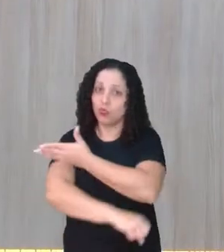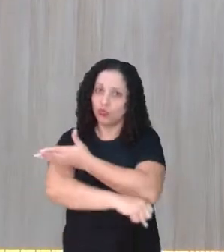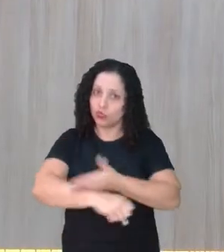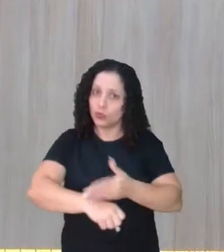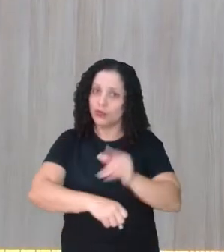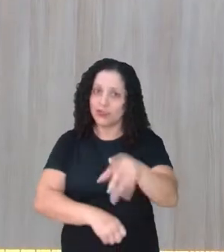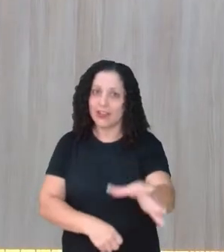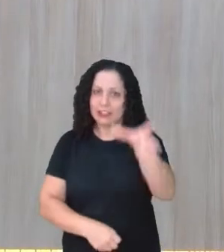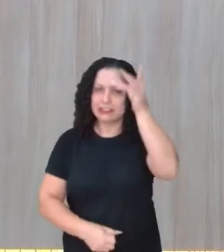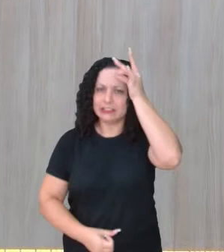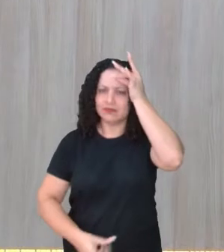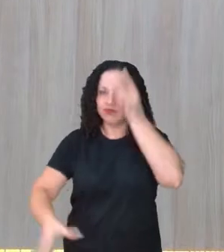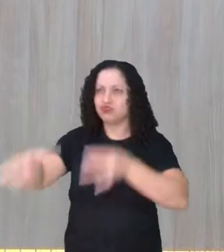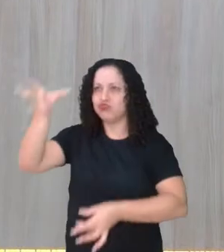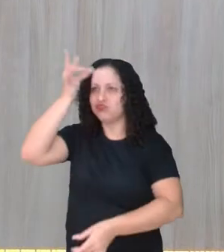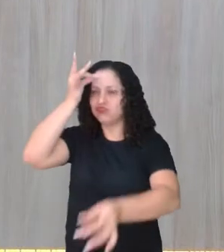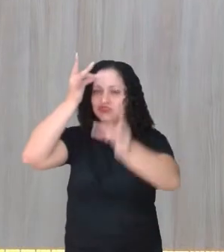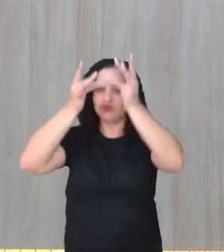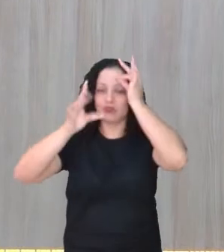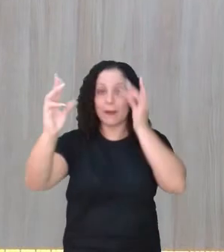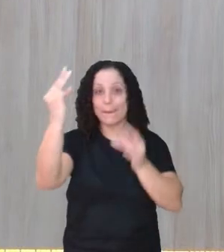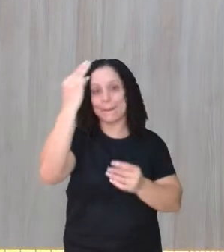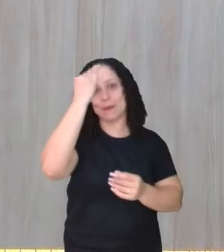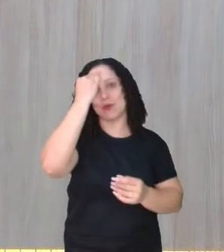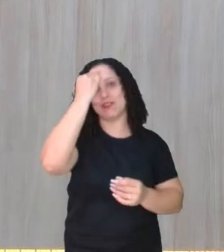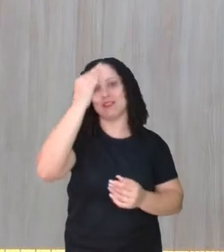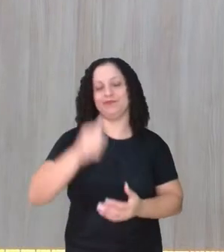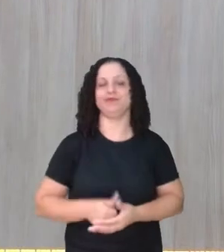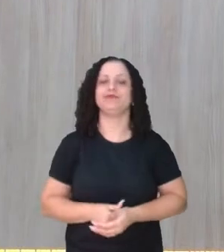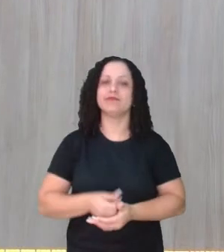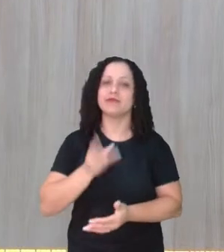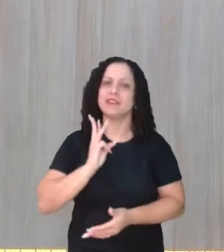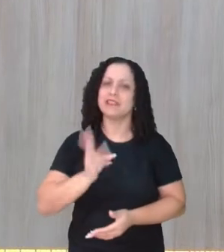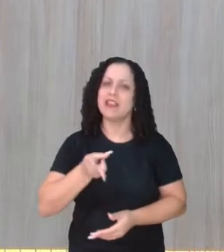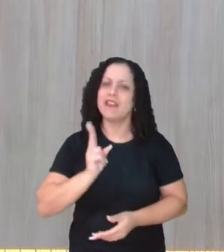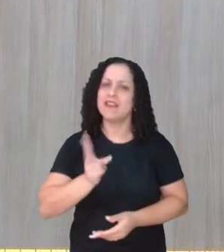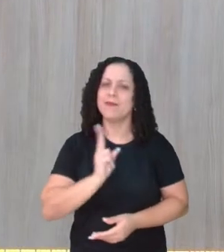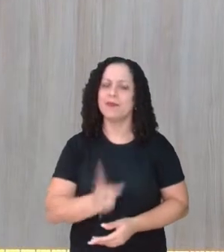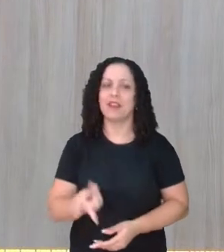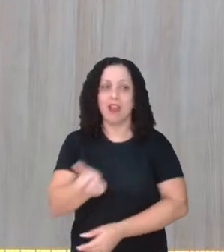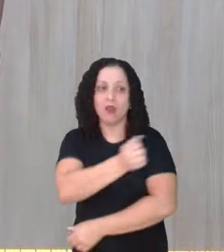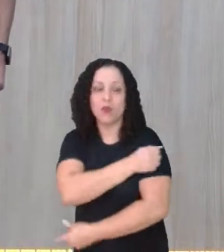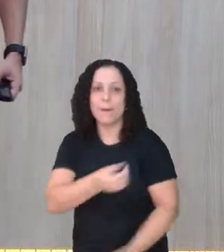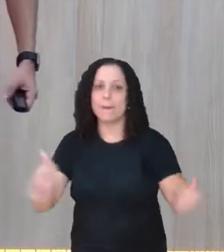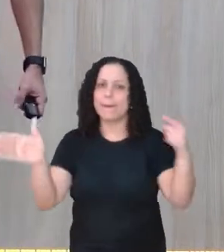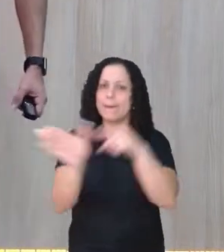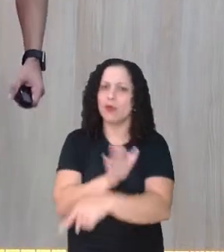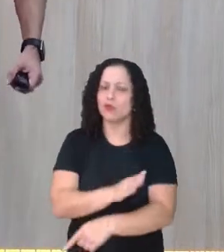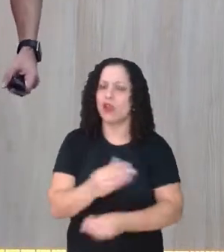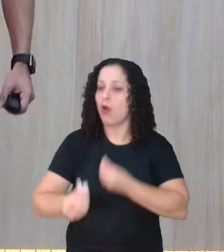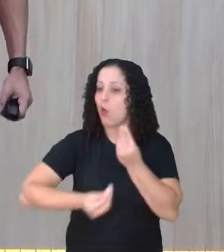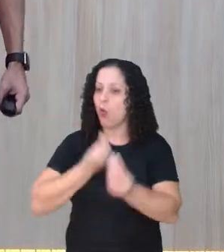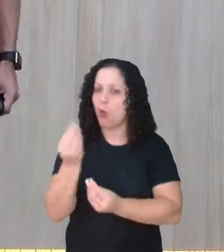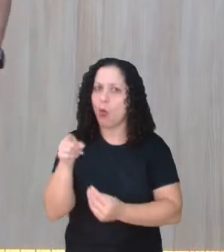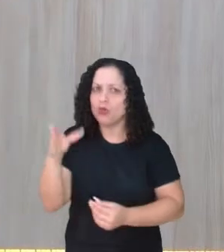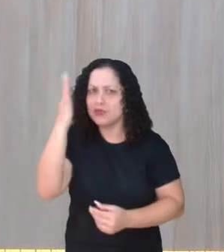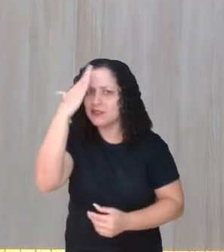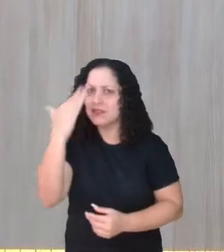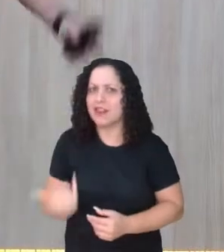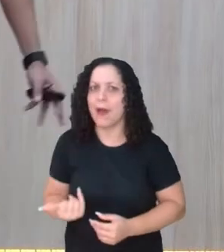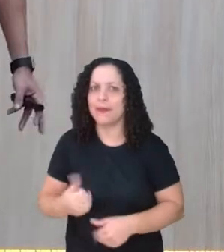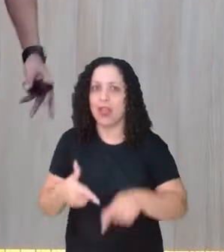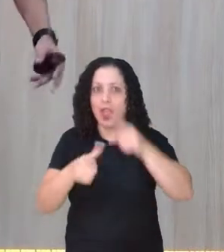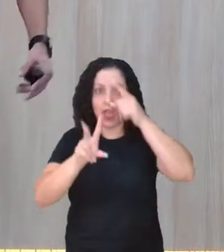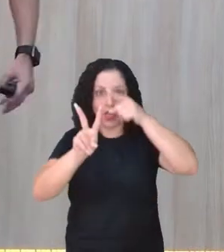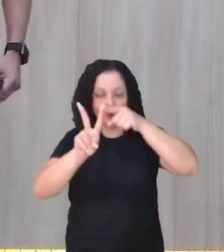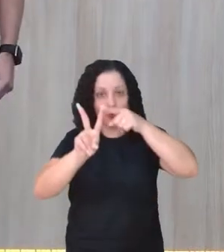vai memorizando aí automaticamente. Então, muitos alunos sempre perguntam, professor, como é que o senhor sabe a raiz quadrada de um número tão